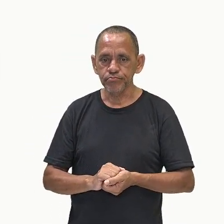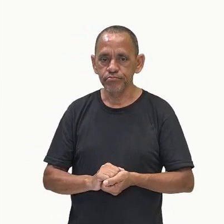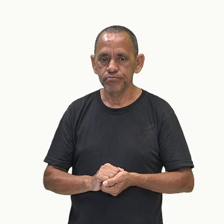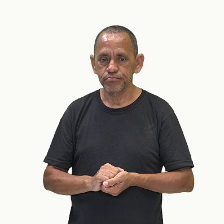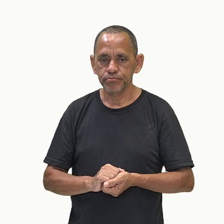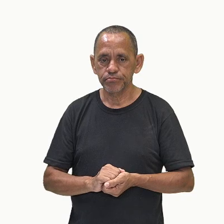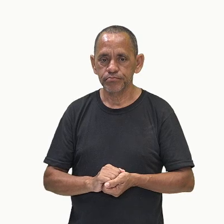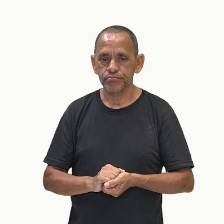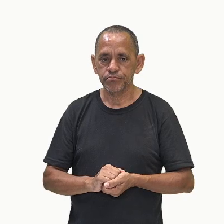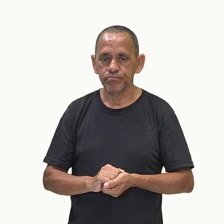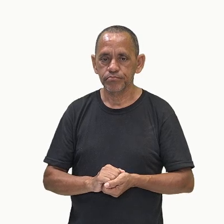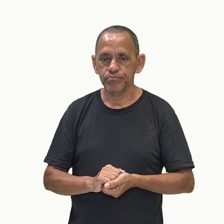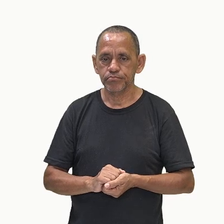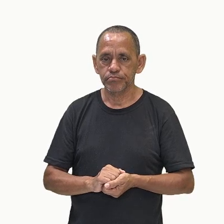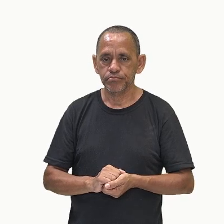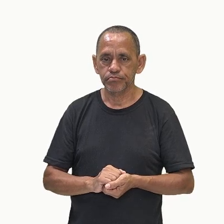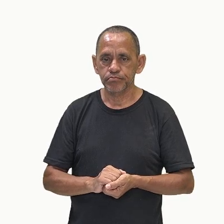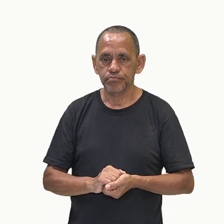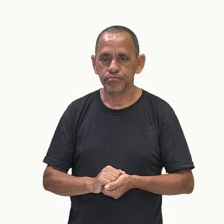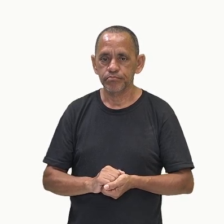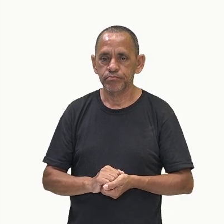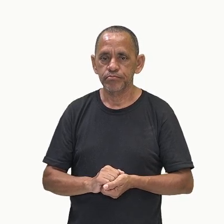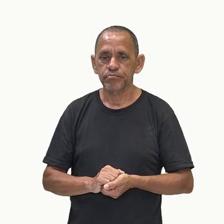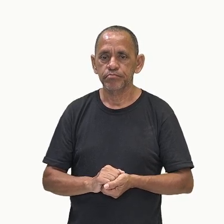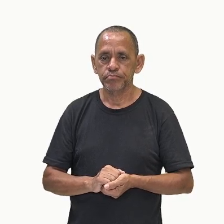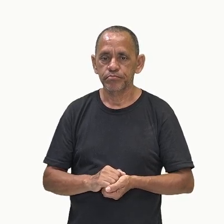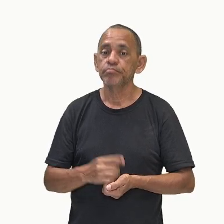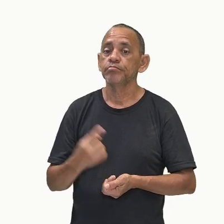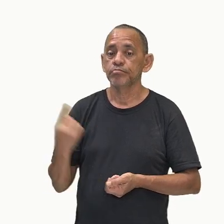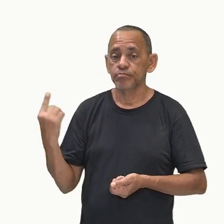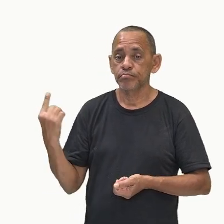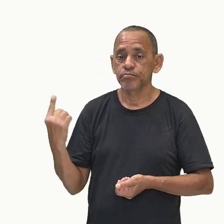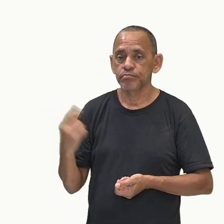que 6, 3, 9,